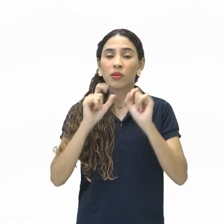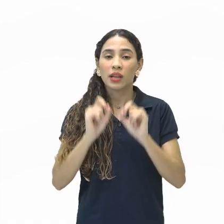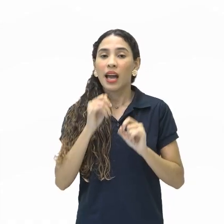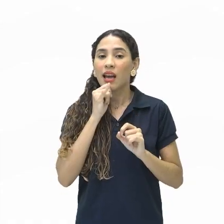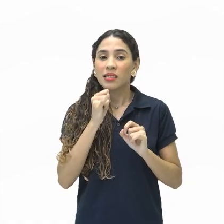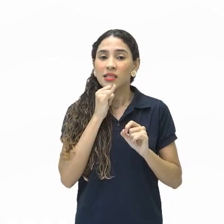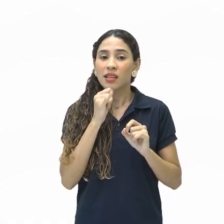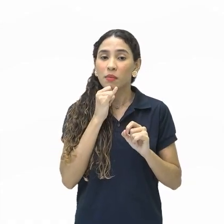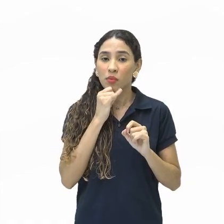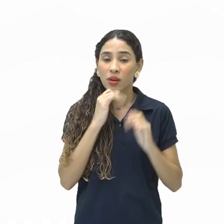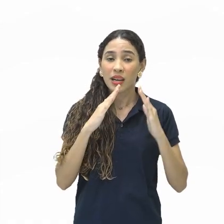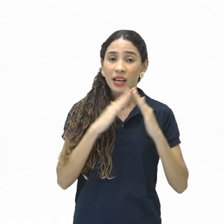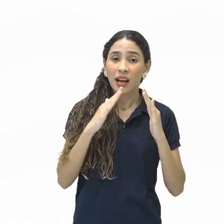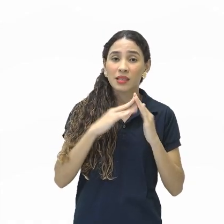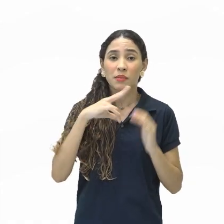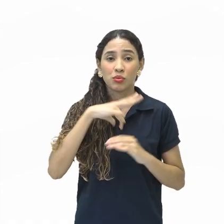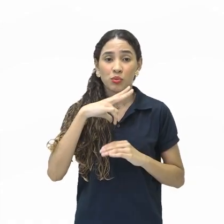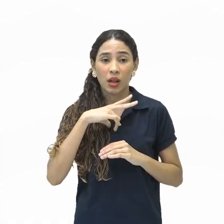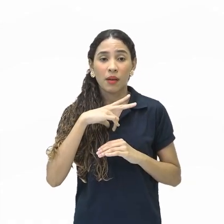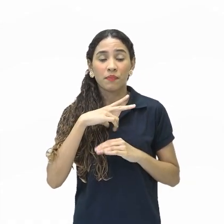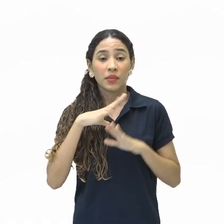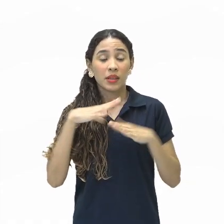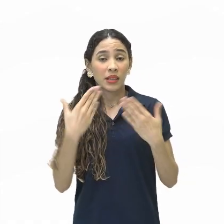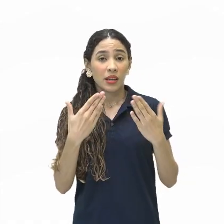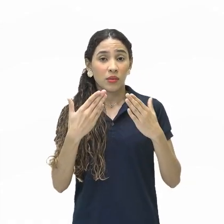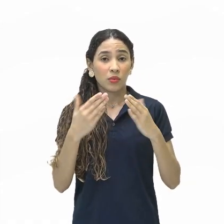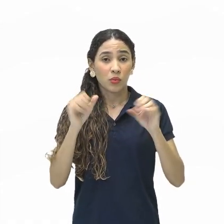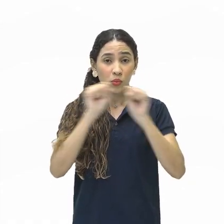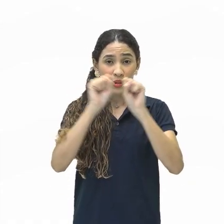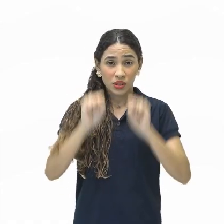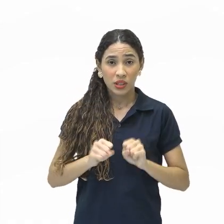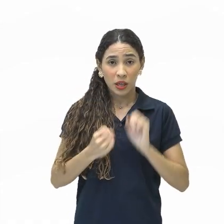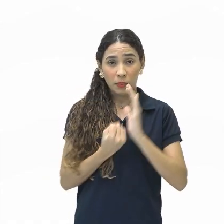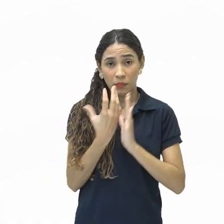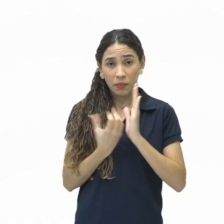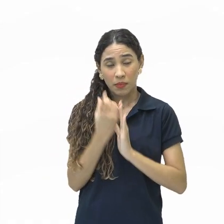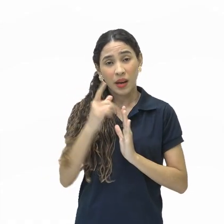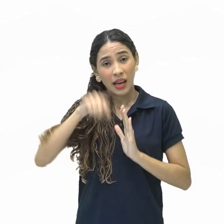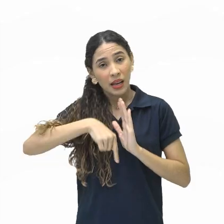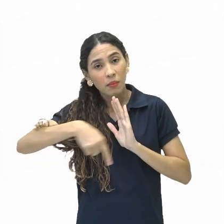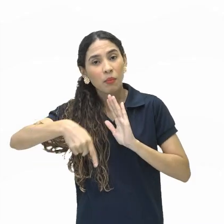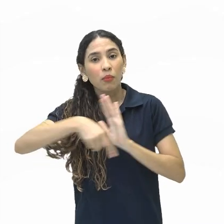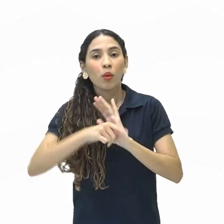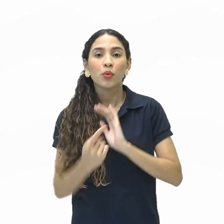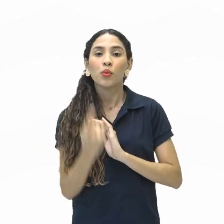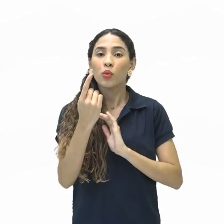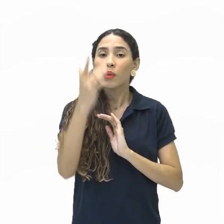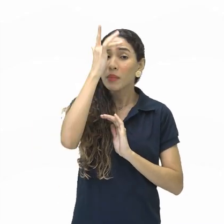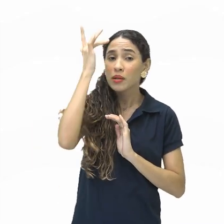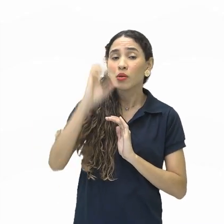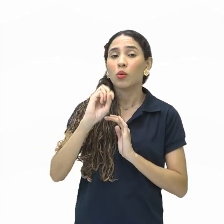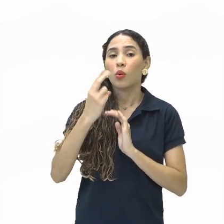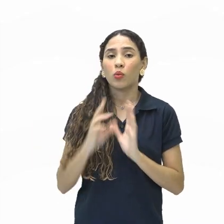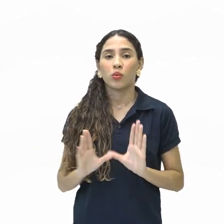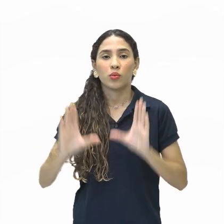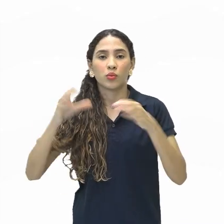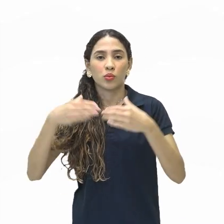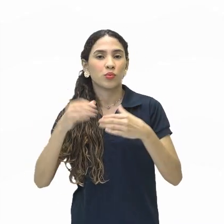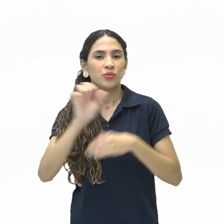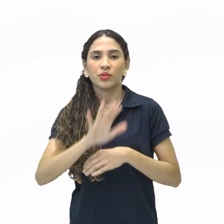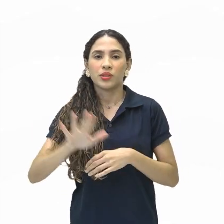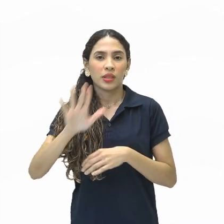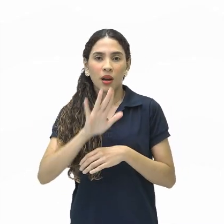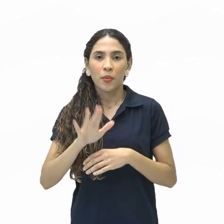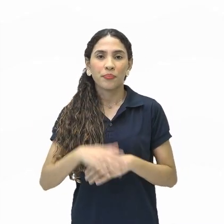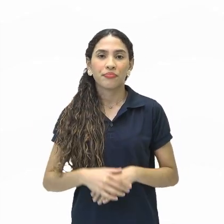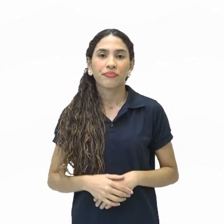propriedade privada. Então, o sistema produtivo pertence a uma pessoa ou a um grupo, de maneira